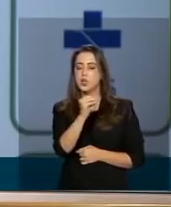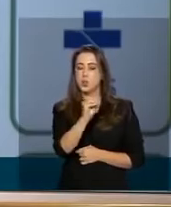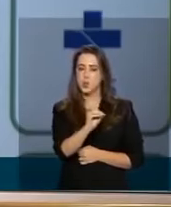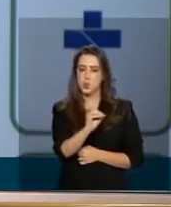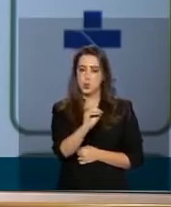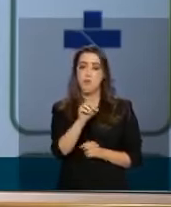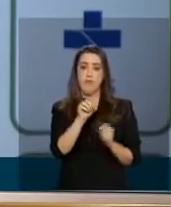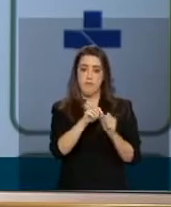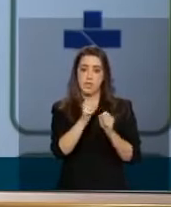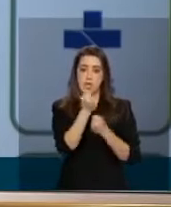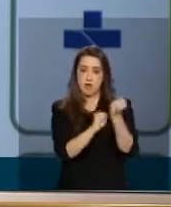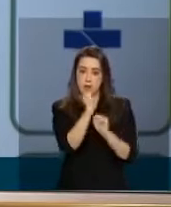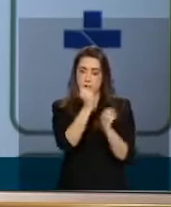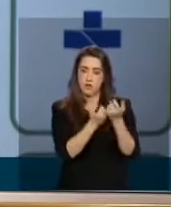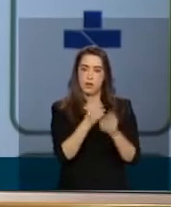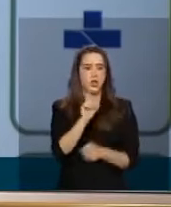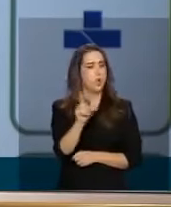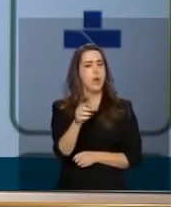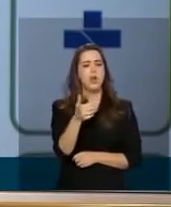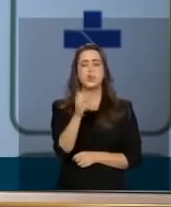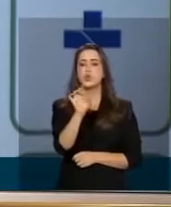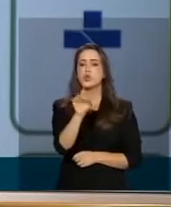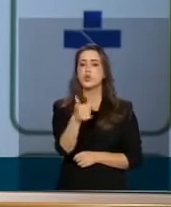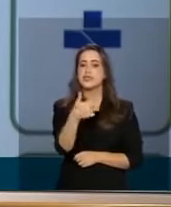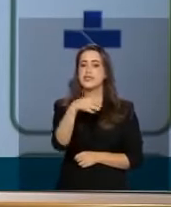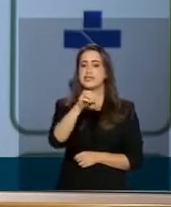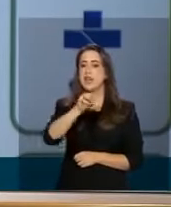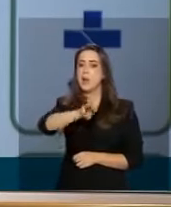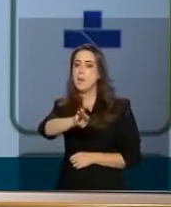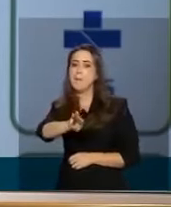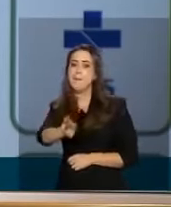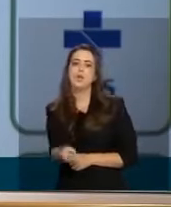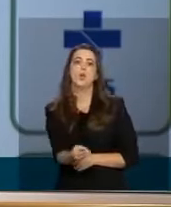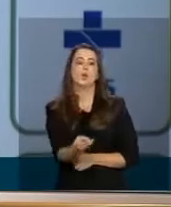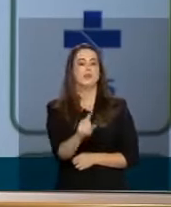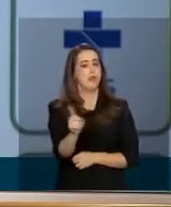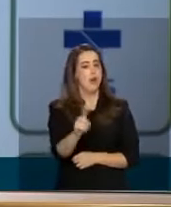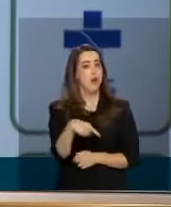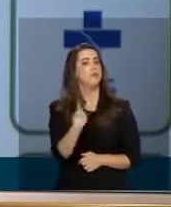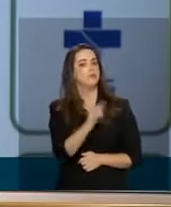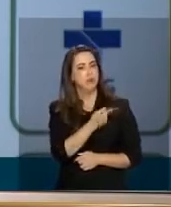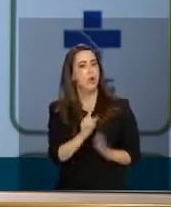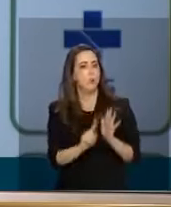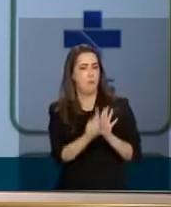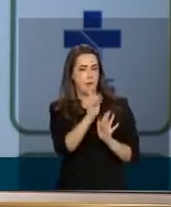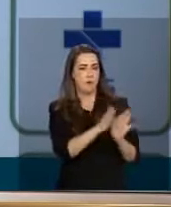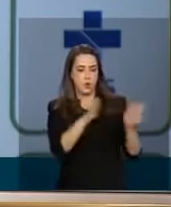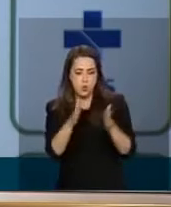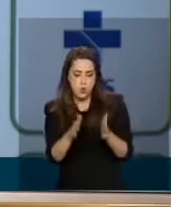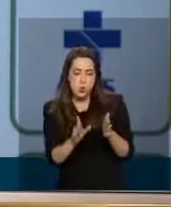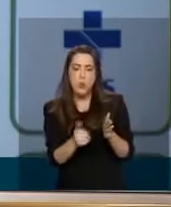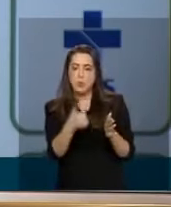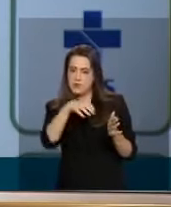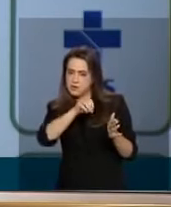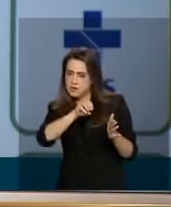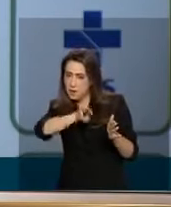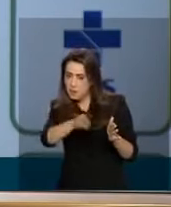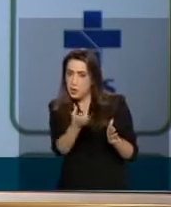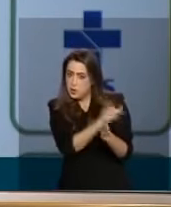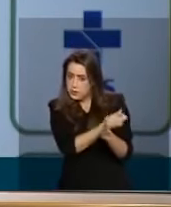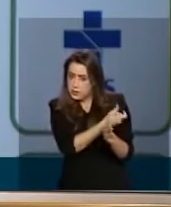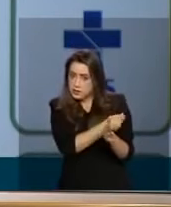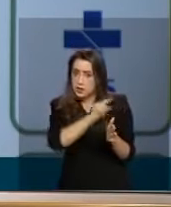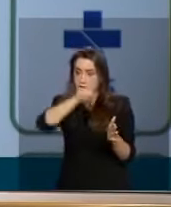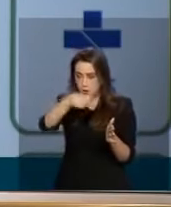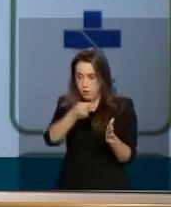100 milhões. Serão 100 milhões no primeiro momento, mas nós continuaremos a produzir a vacina.